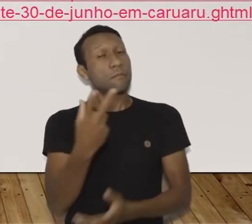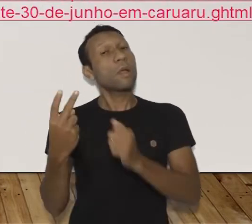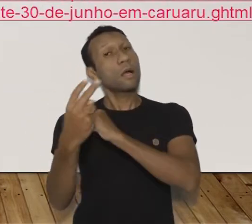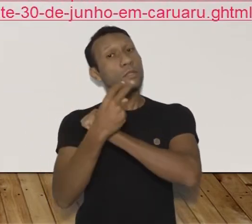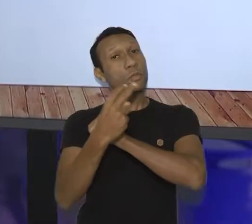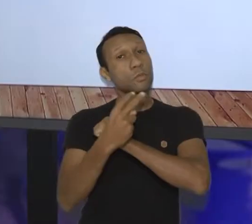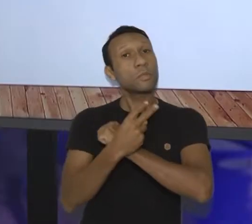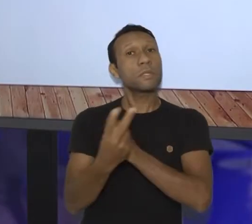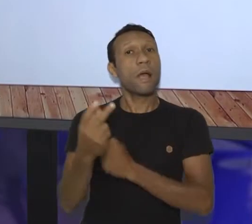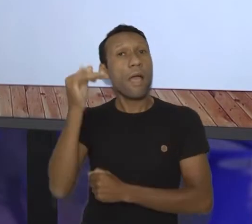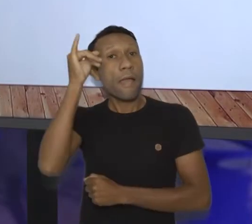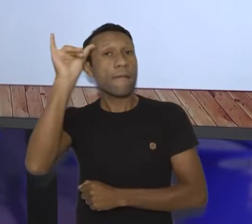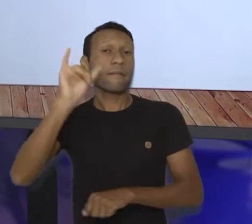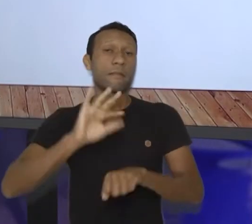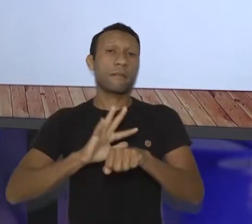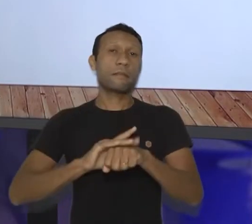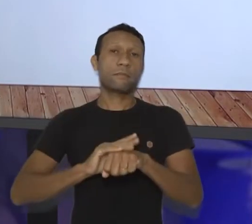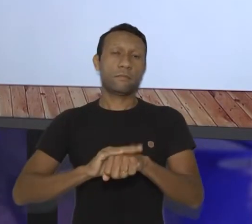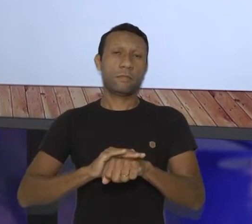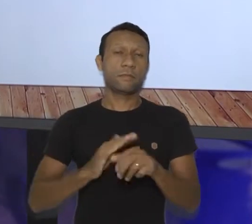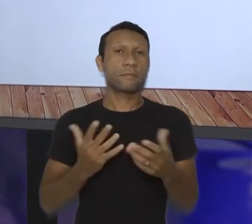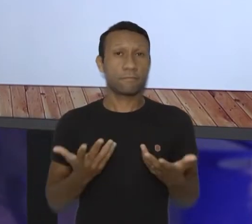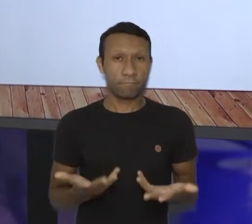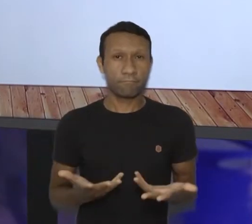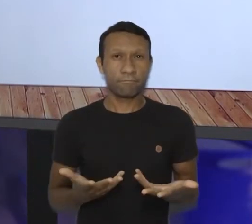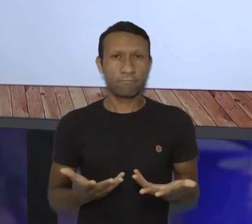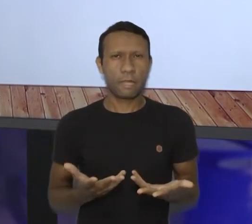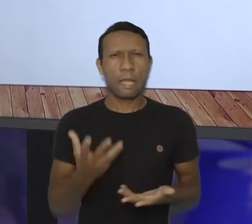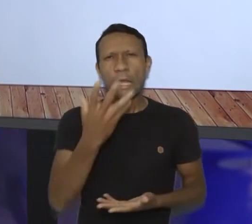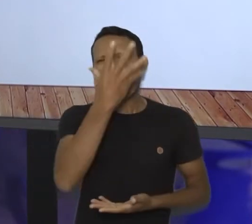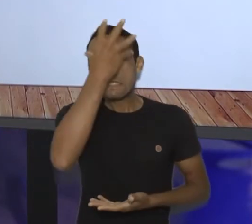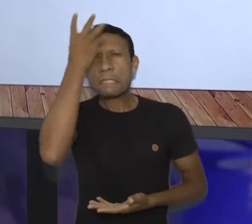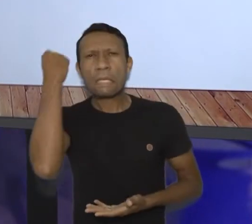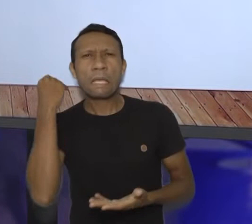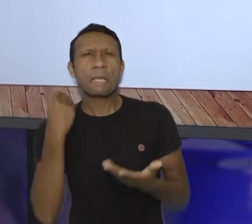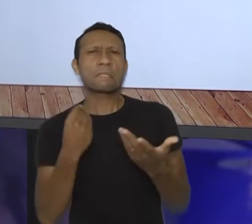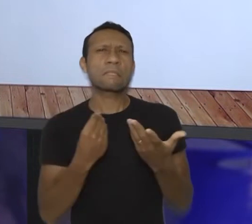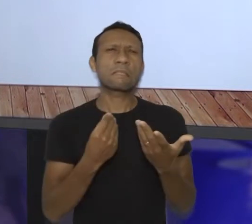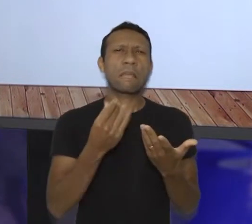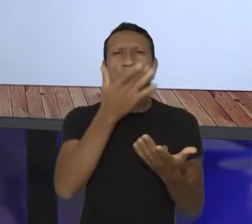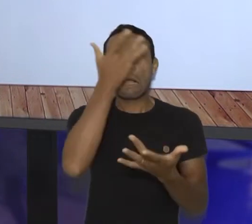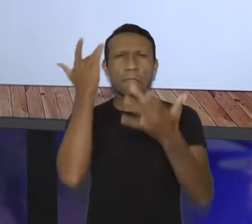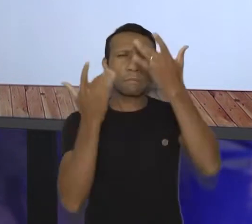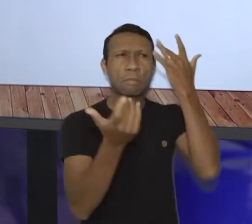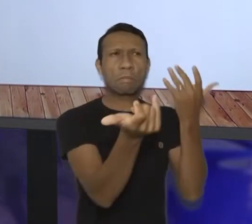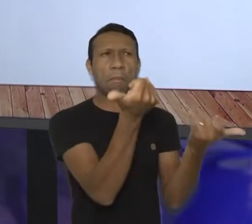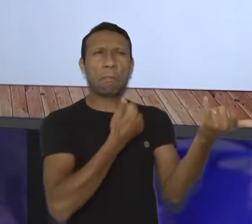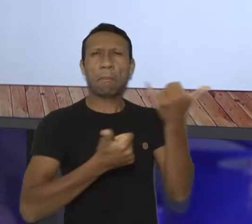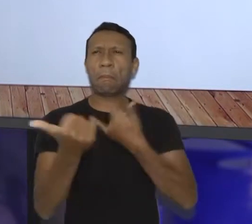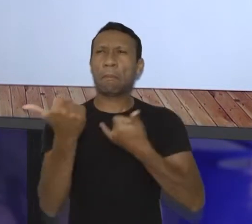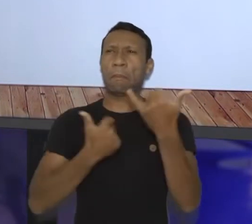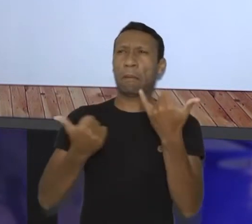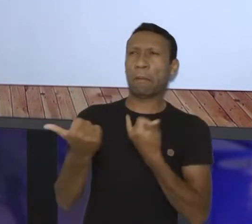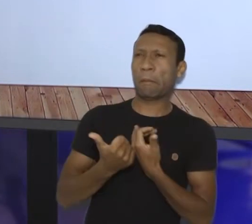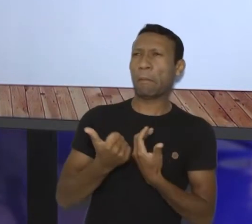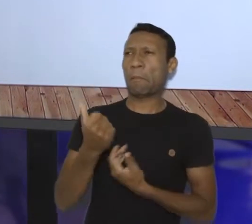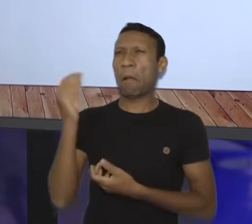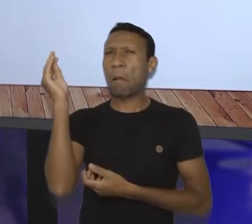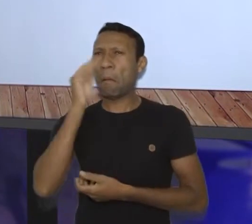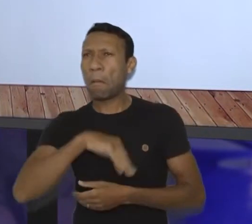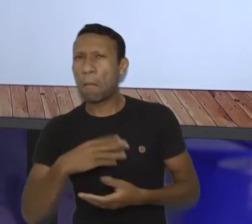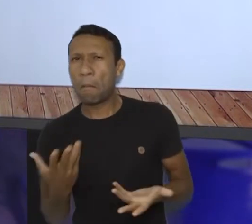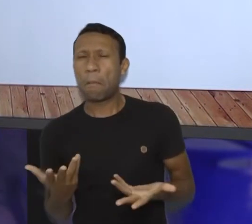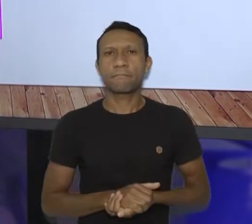prevenir doenças. Então, esqueçam o que as pessoas falam em relação negativa a vacinas, mas